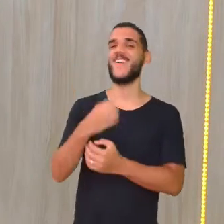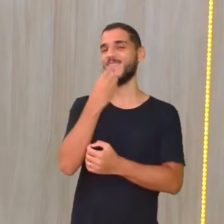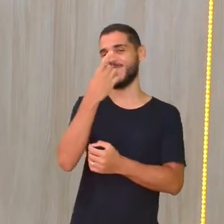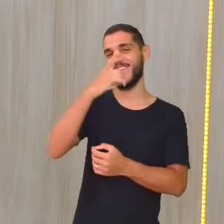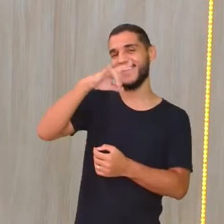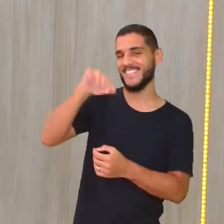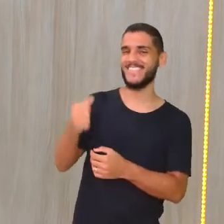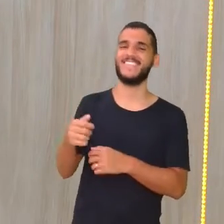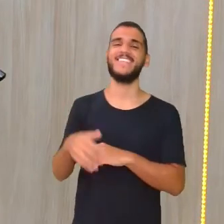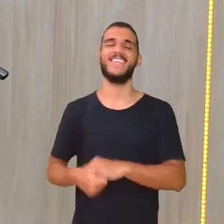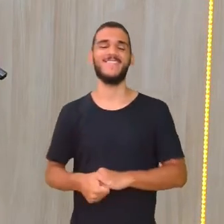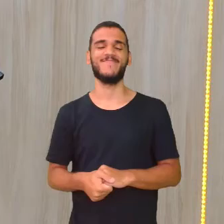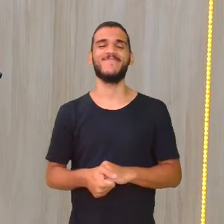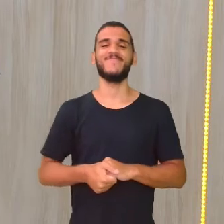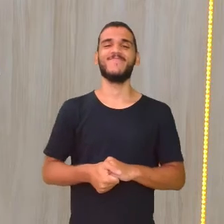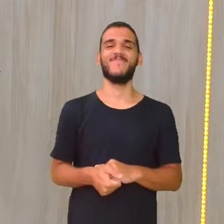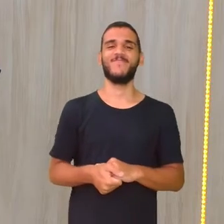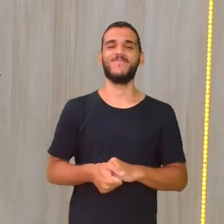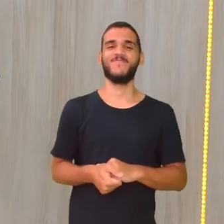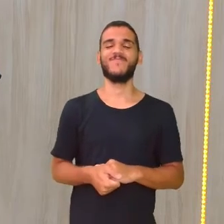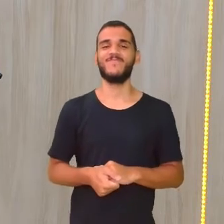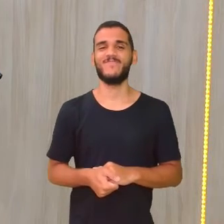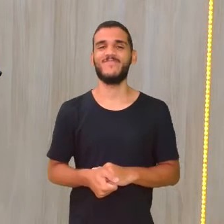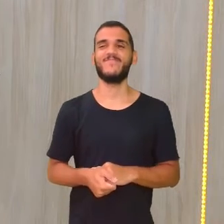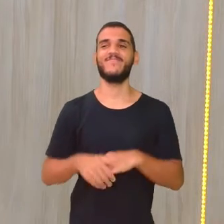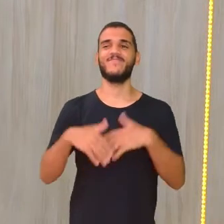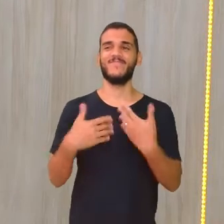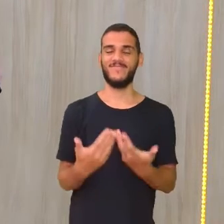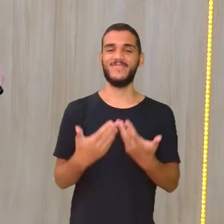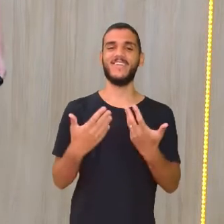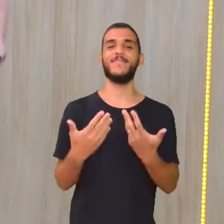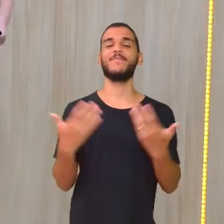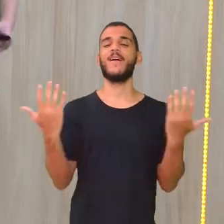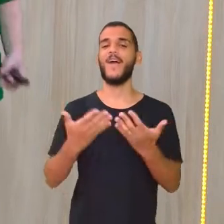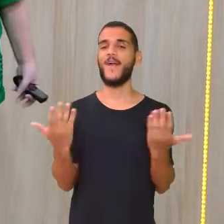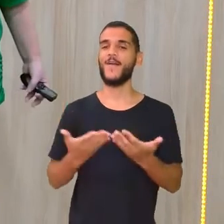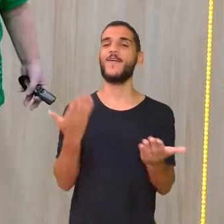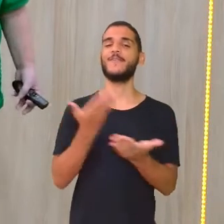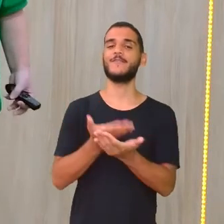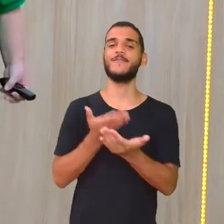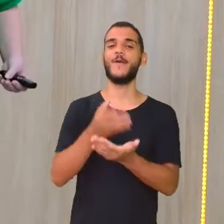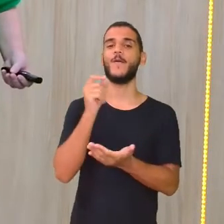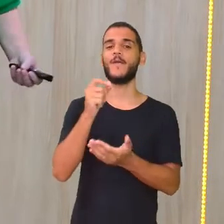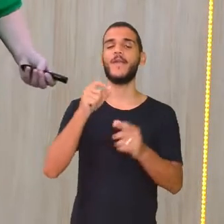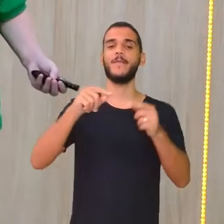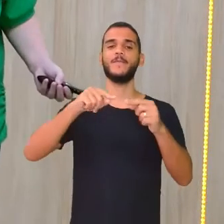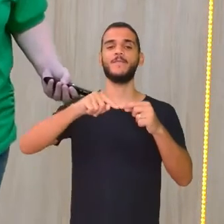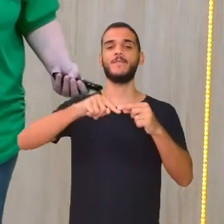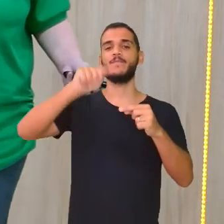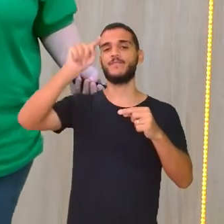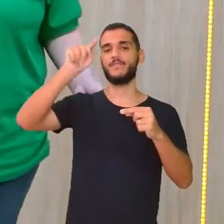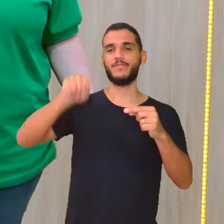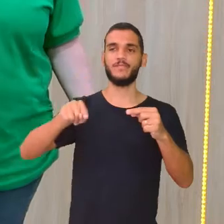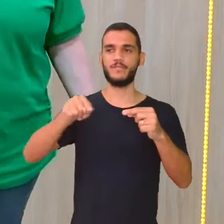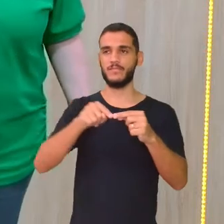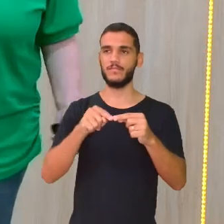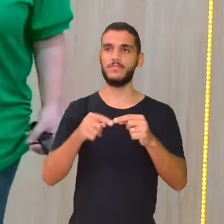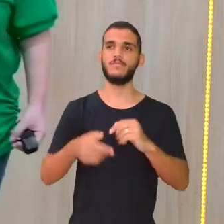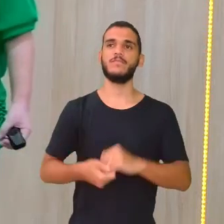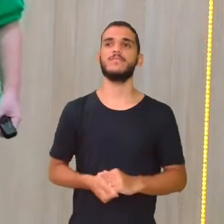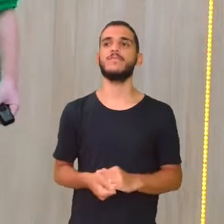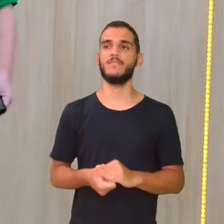dei ainda. Bom, visto esse polígono, vamos para o triângulo. Elementos de um